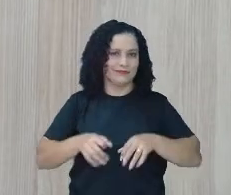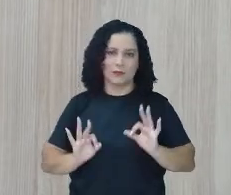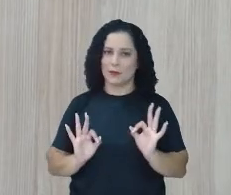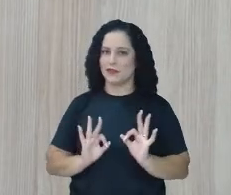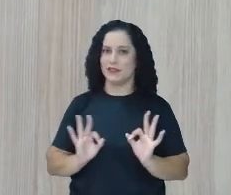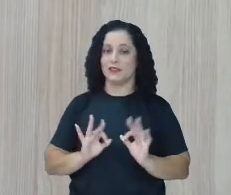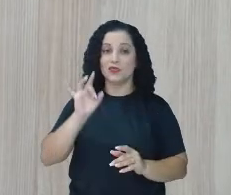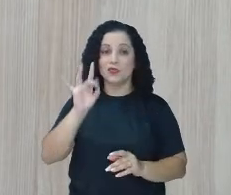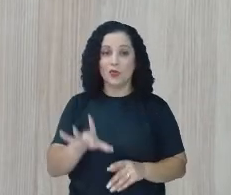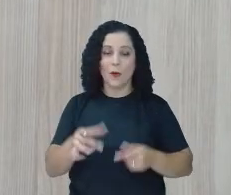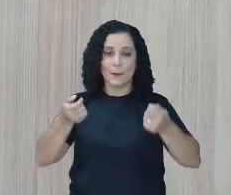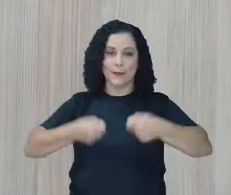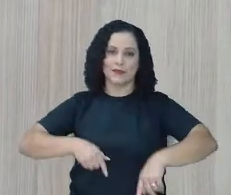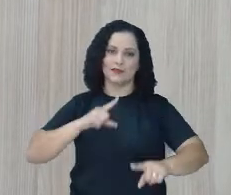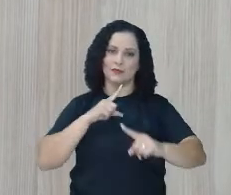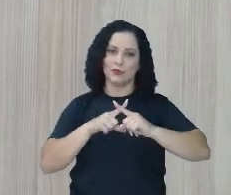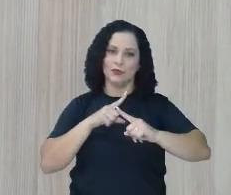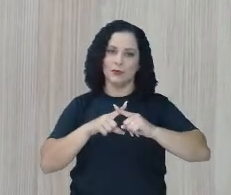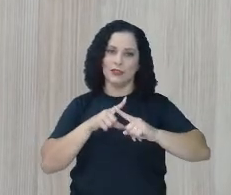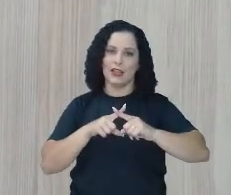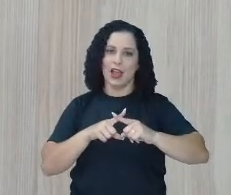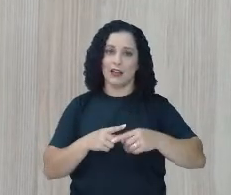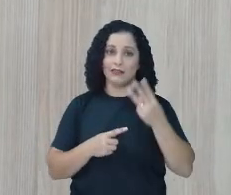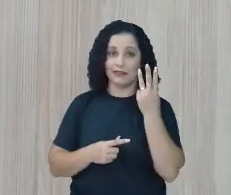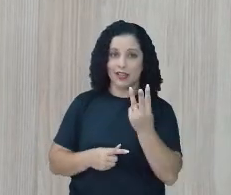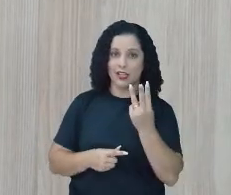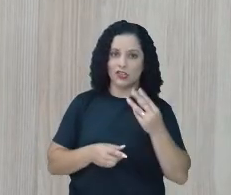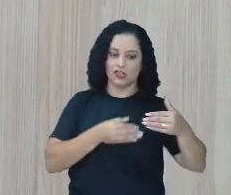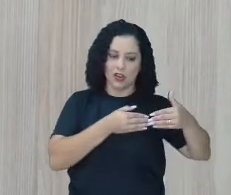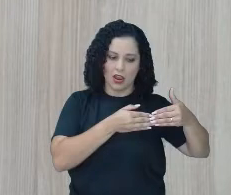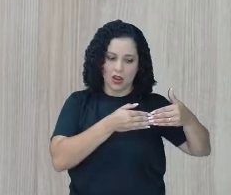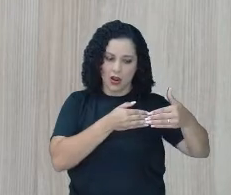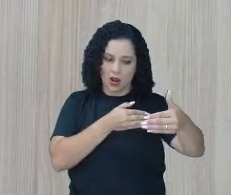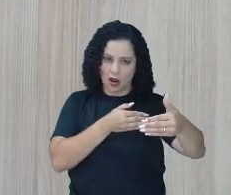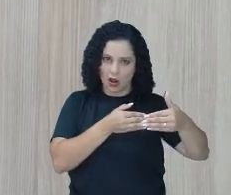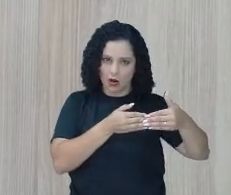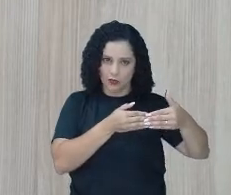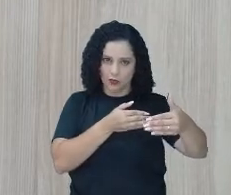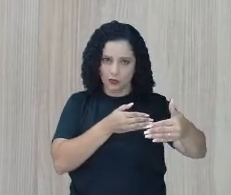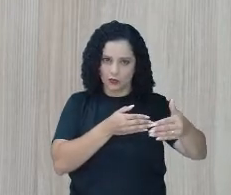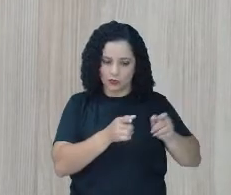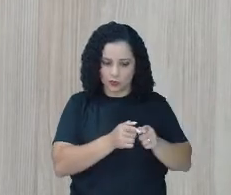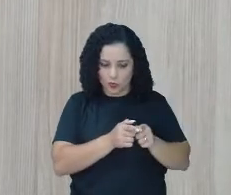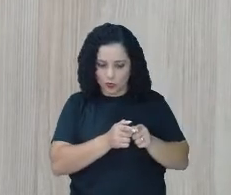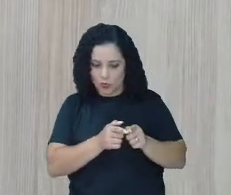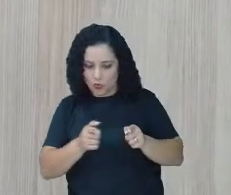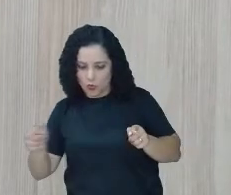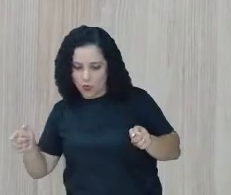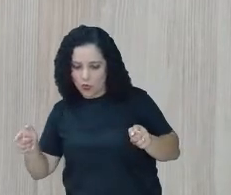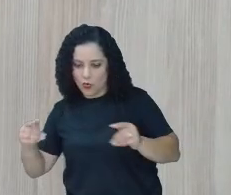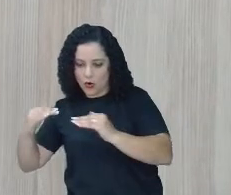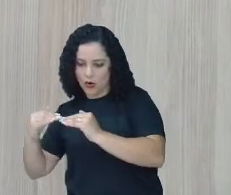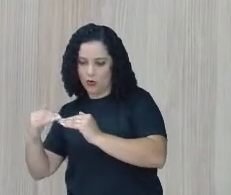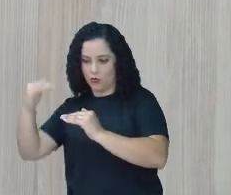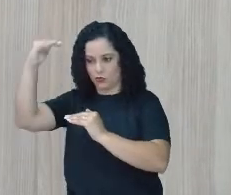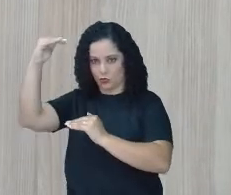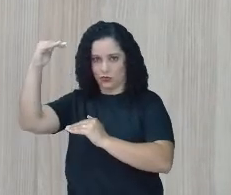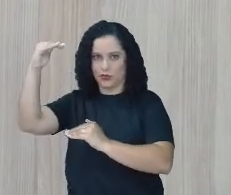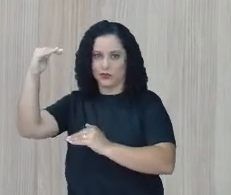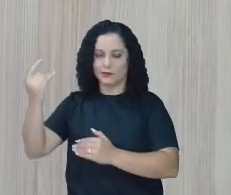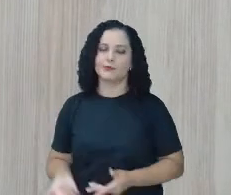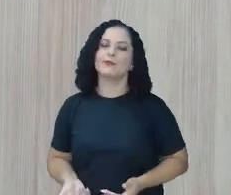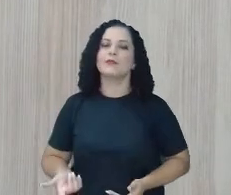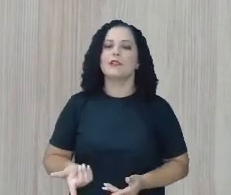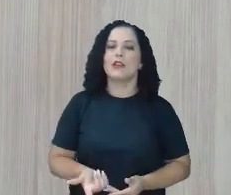aí multiplicar essas 3 dimensões, certo? Você pode notar aí que você está dentro de uma sala ou dentro